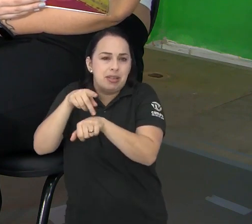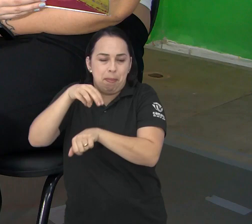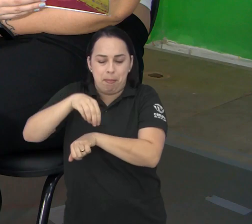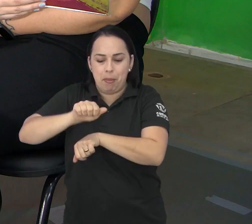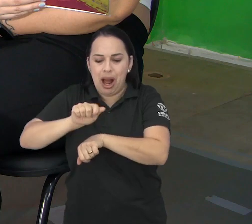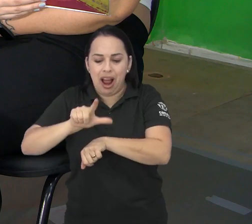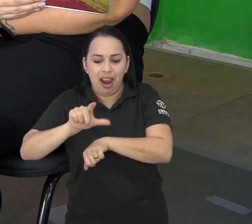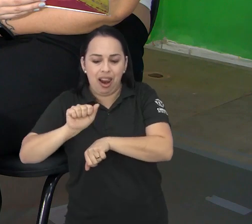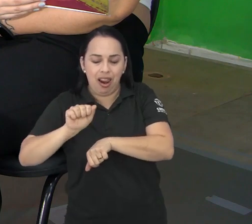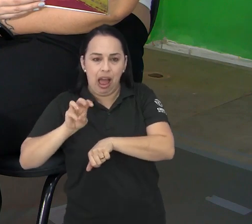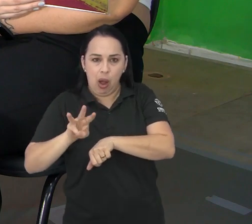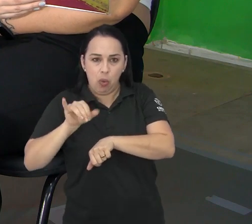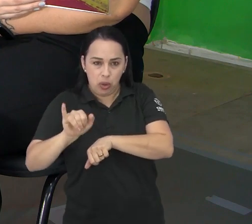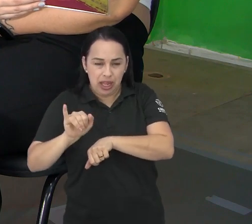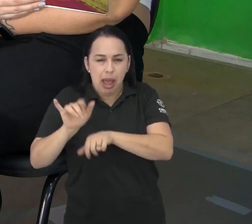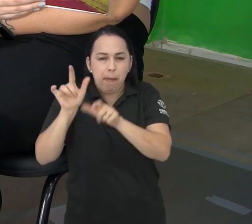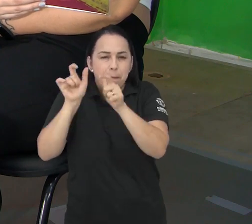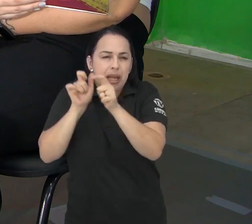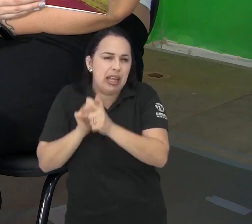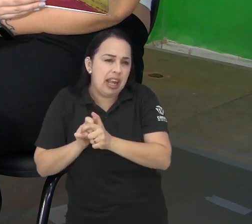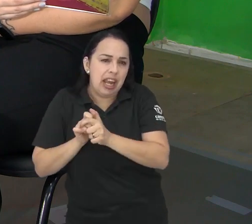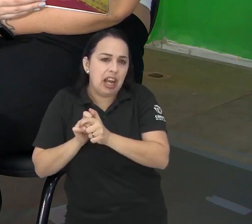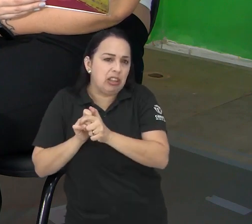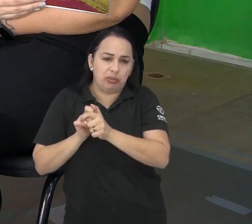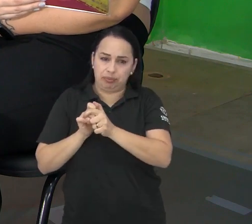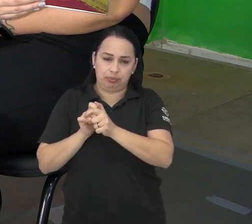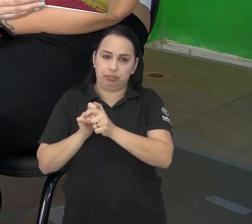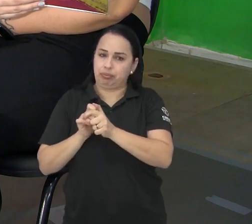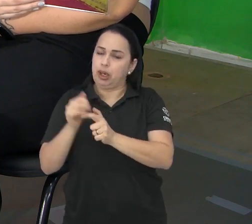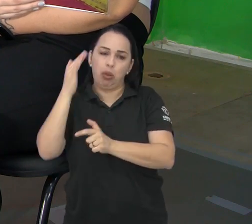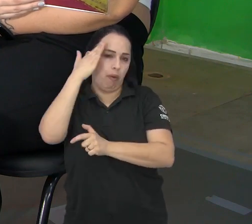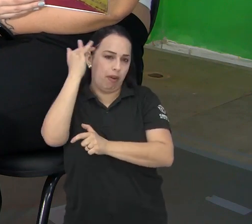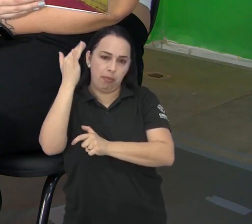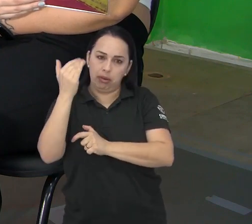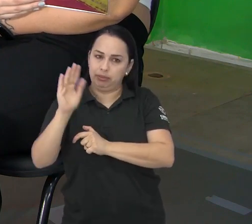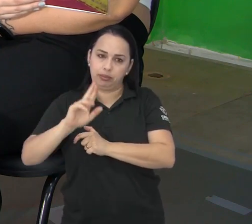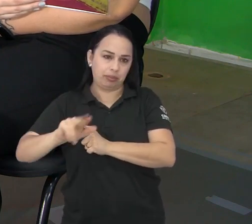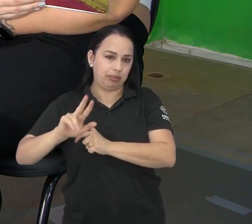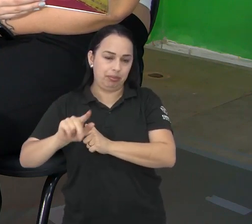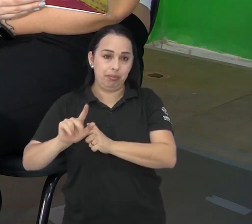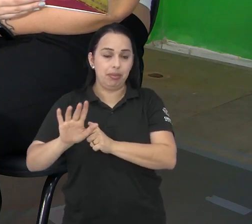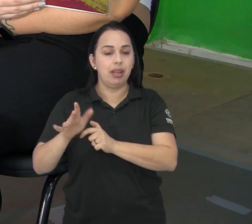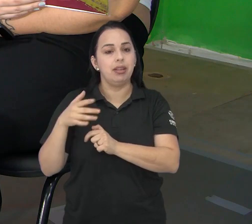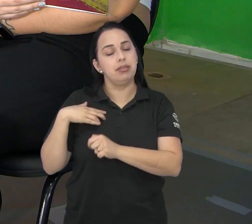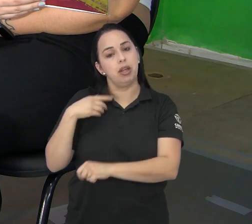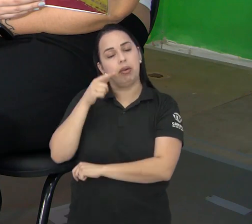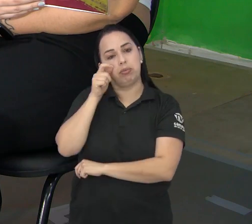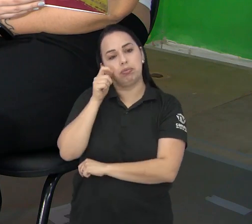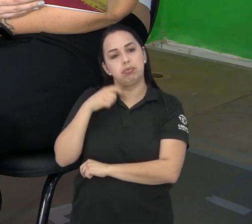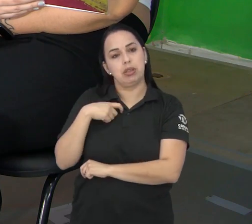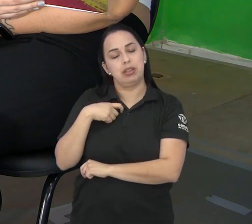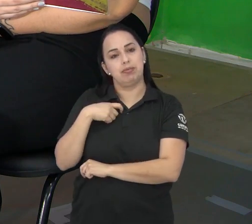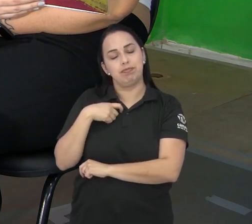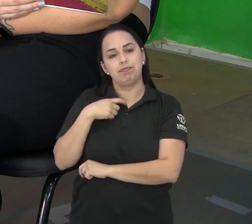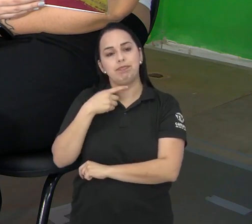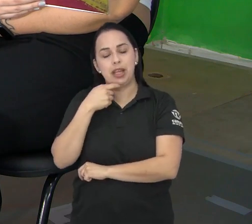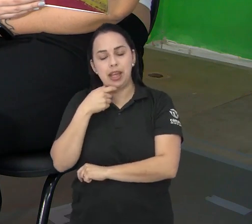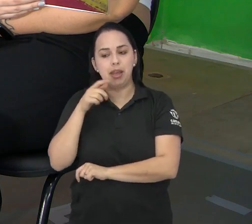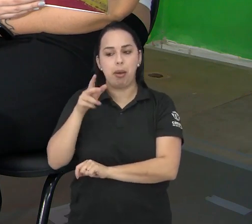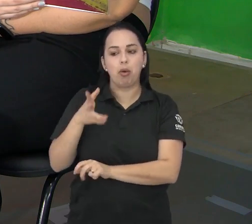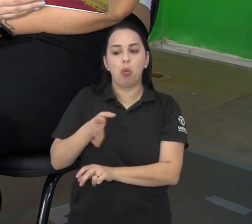assim na mídia, né? Enfim, em trabalhos, então eu vi nessa oportunidade de se